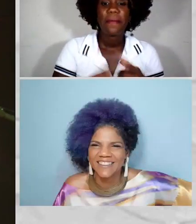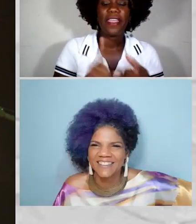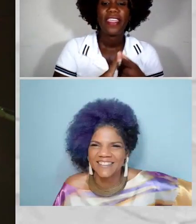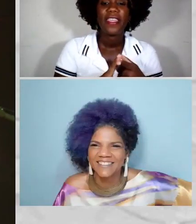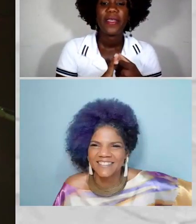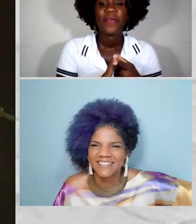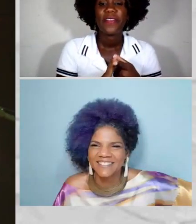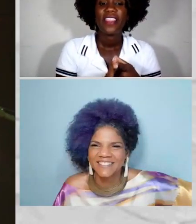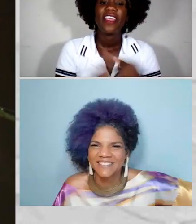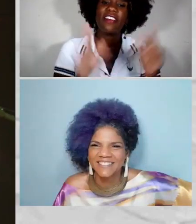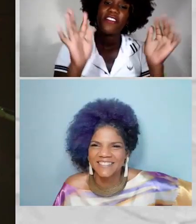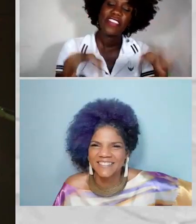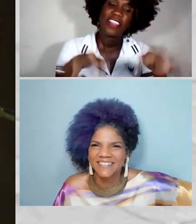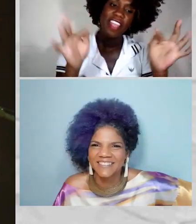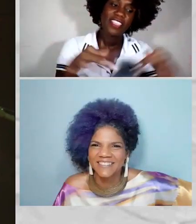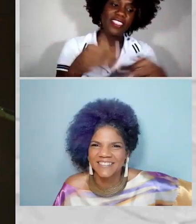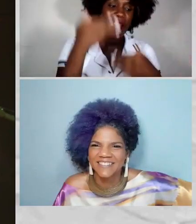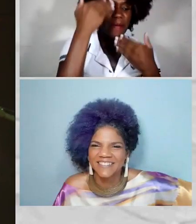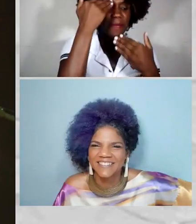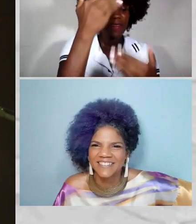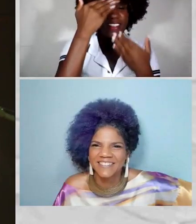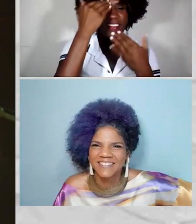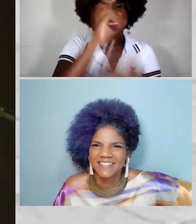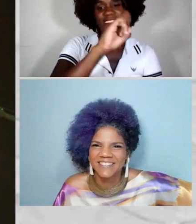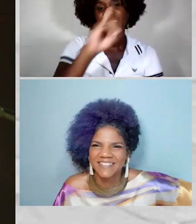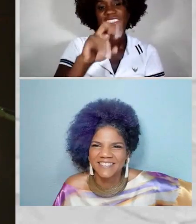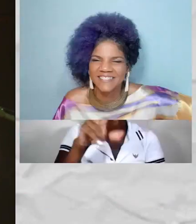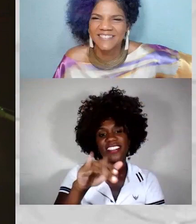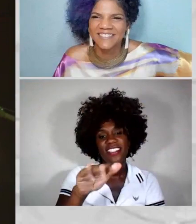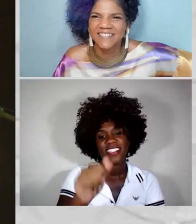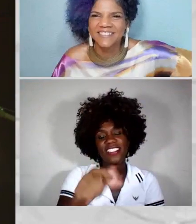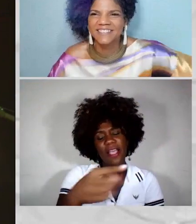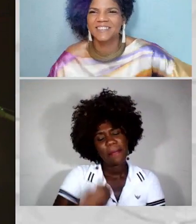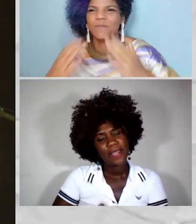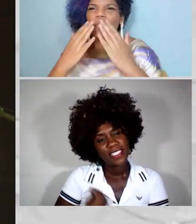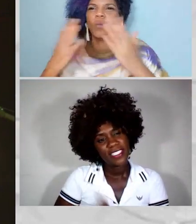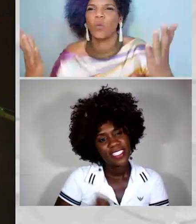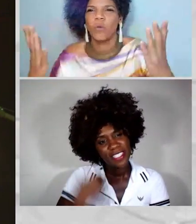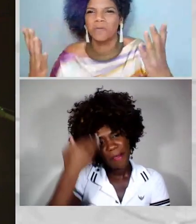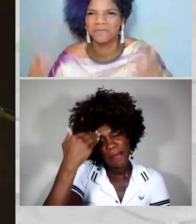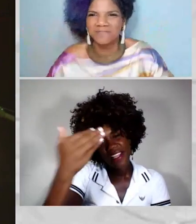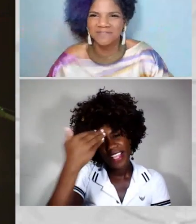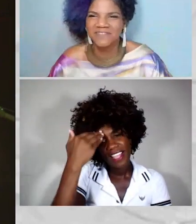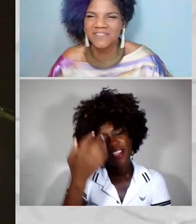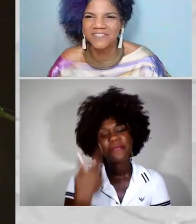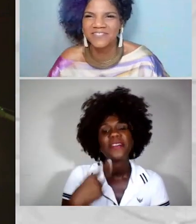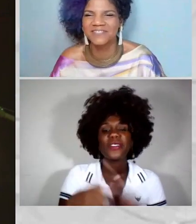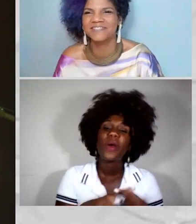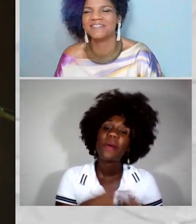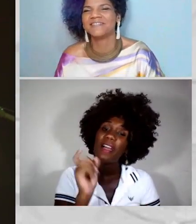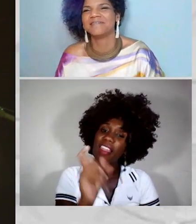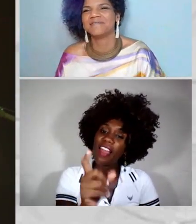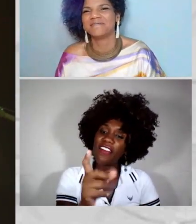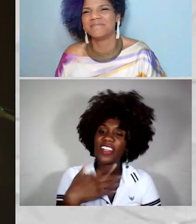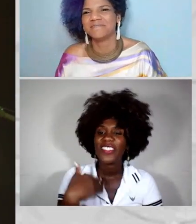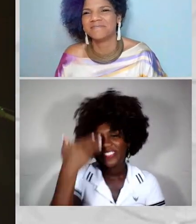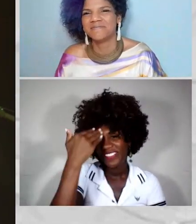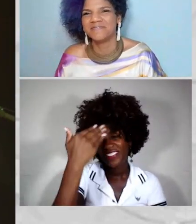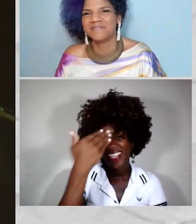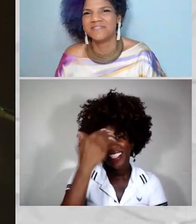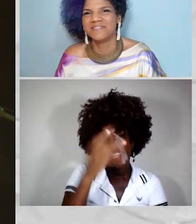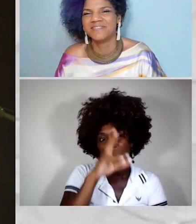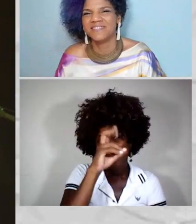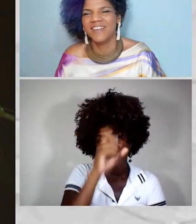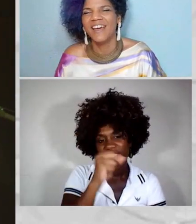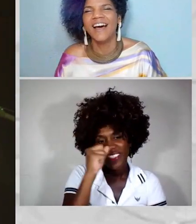suas considerações finais. Obrigado, Júlio, obrigado pela sua presença, pela sua palavra, pela sua força.